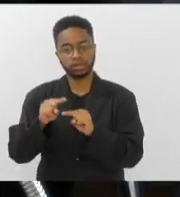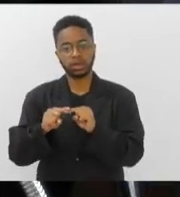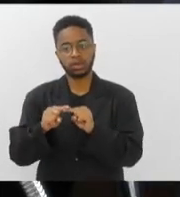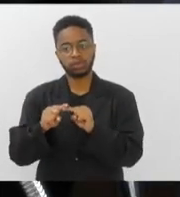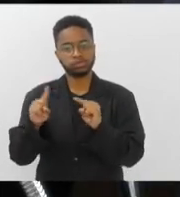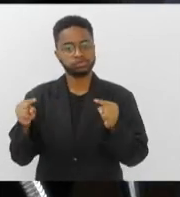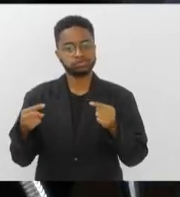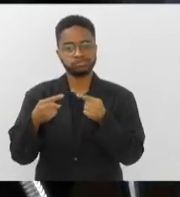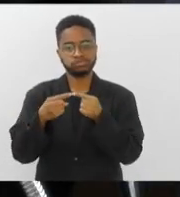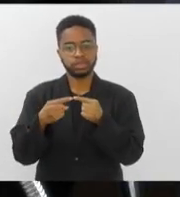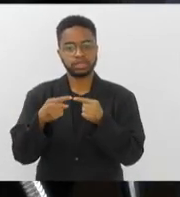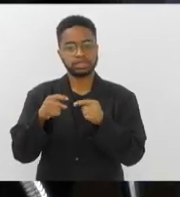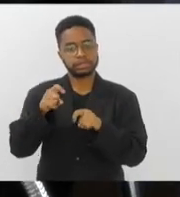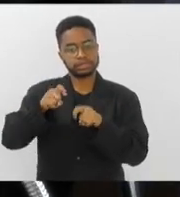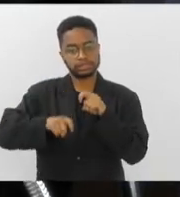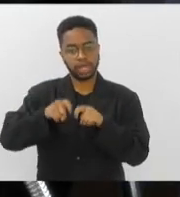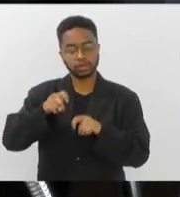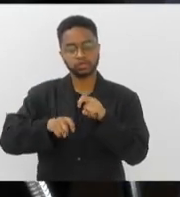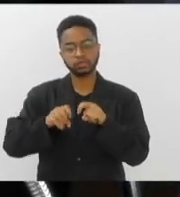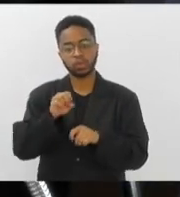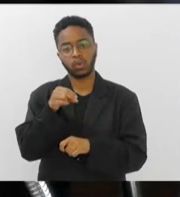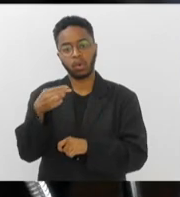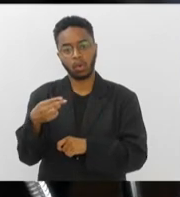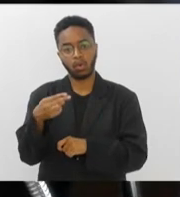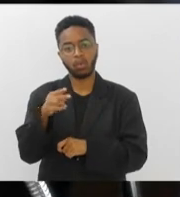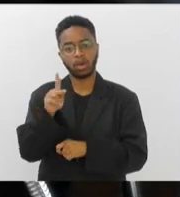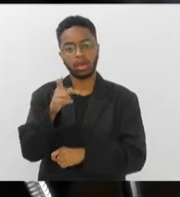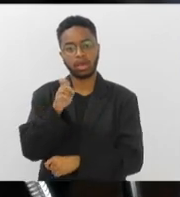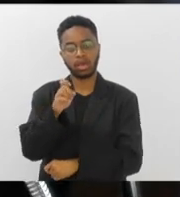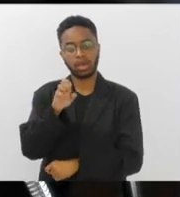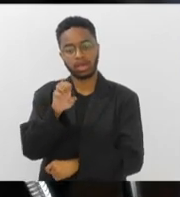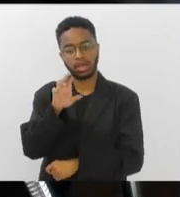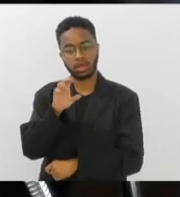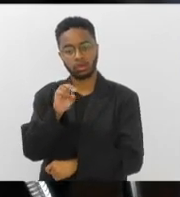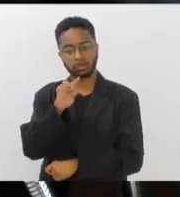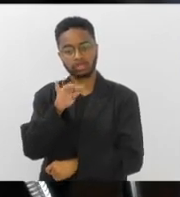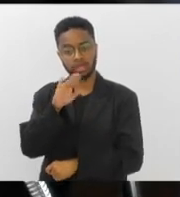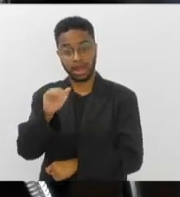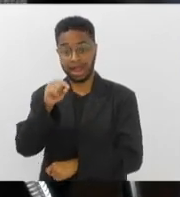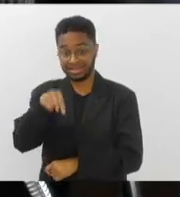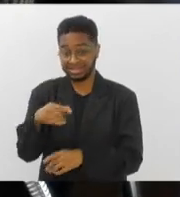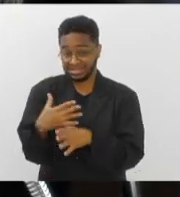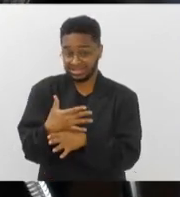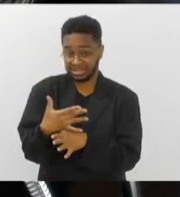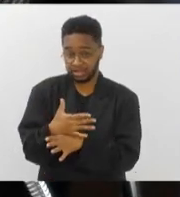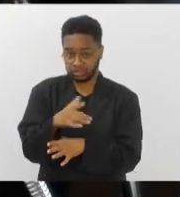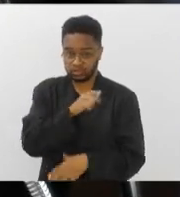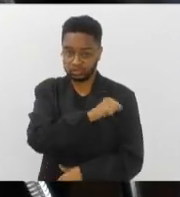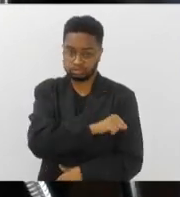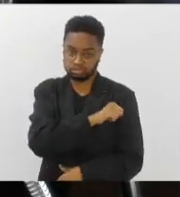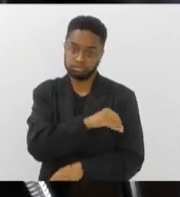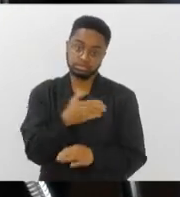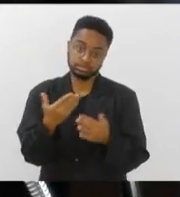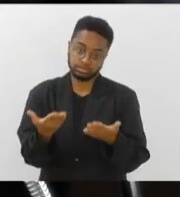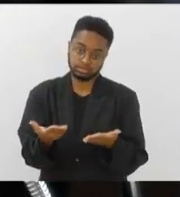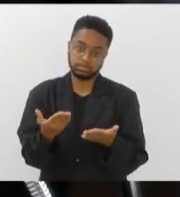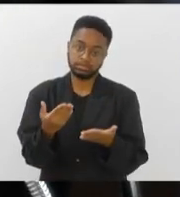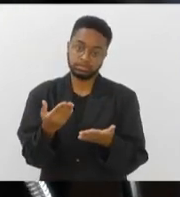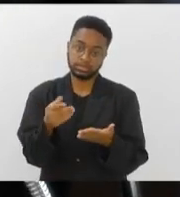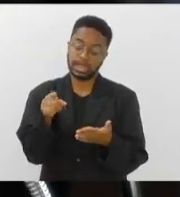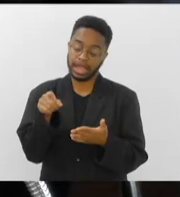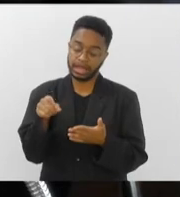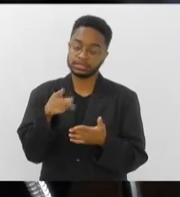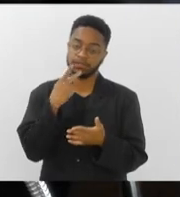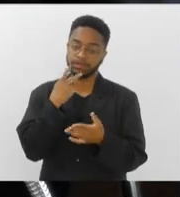com conotação sexual ou erótica e dá outras providências. A cidade do Rio. Essa, é claro, prevê